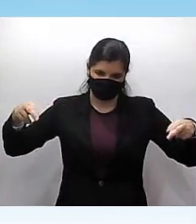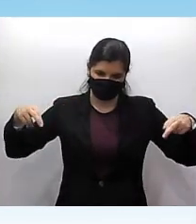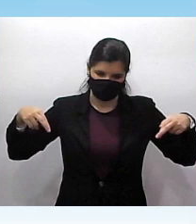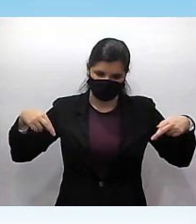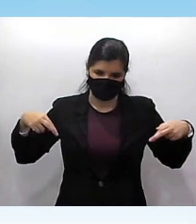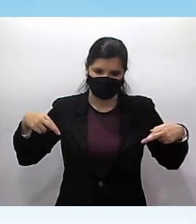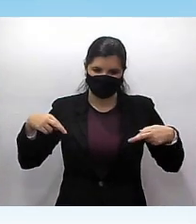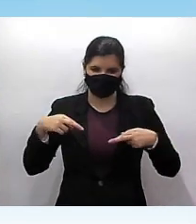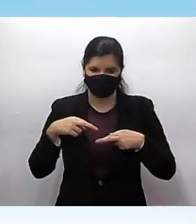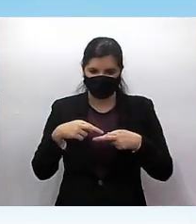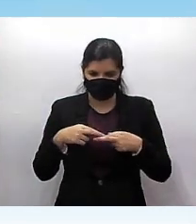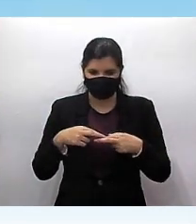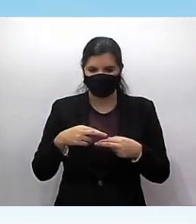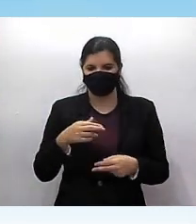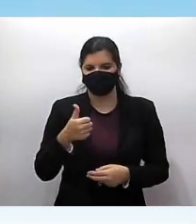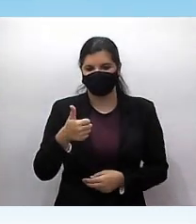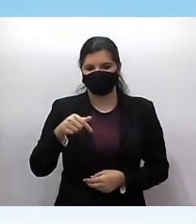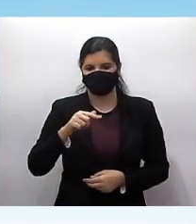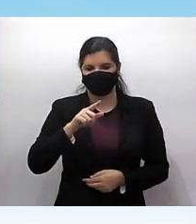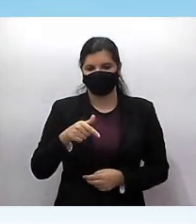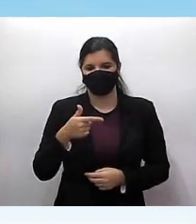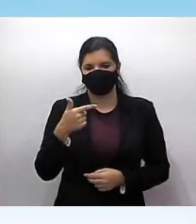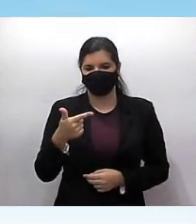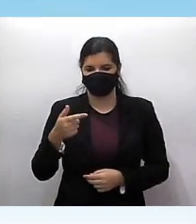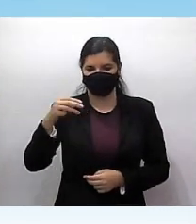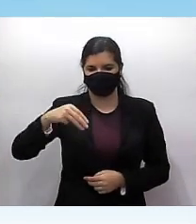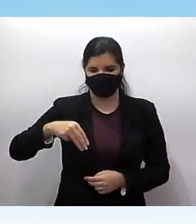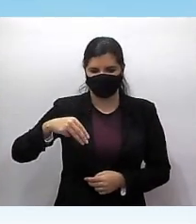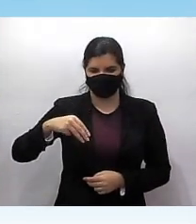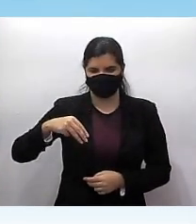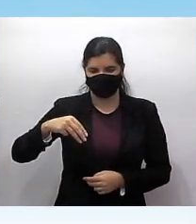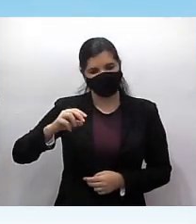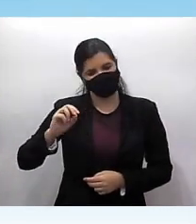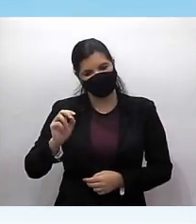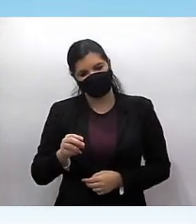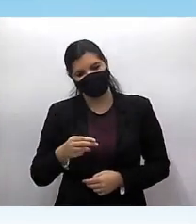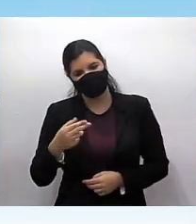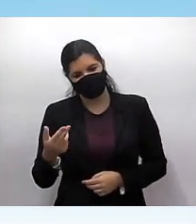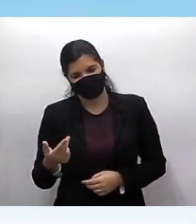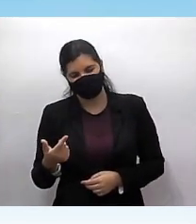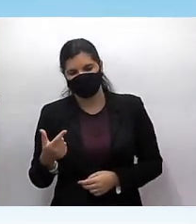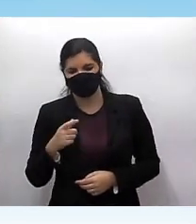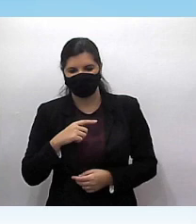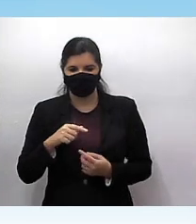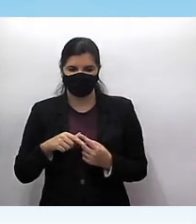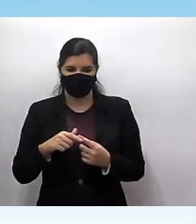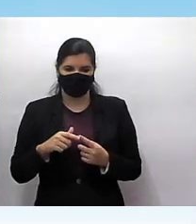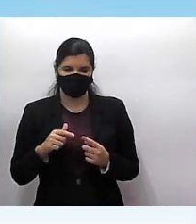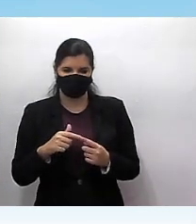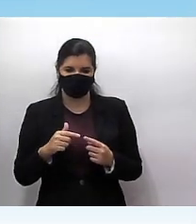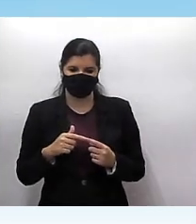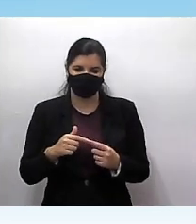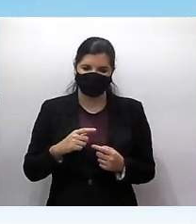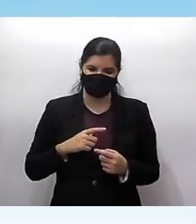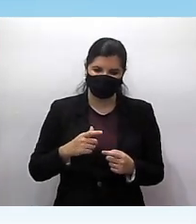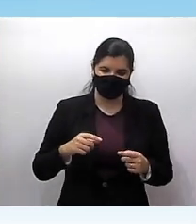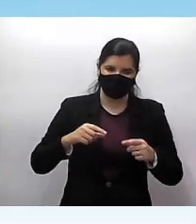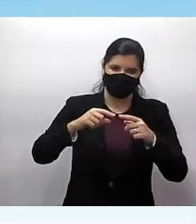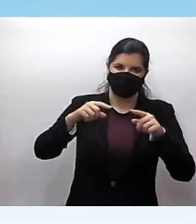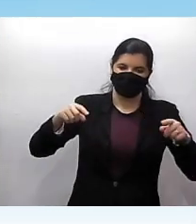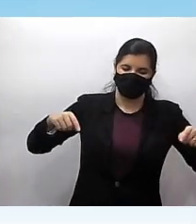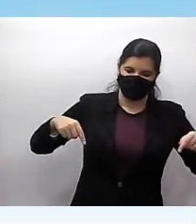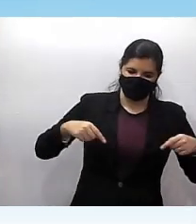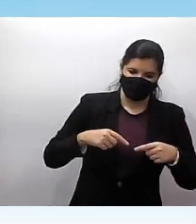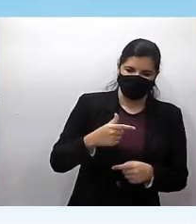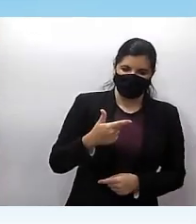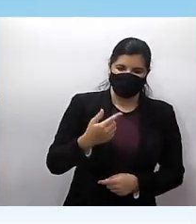um terreno com 17,2 metros de lado, ou, né, na referência, sim ou não, ou um terreno retangular